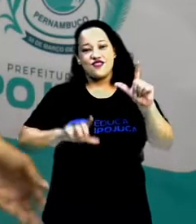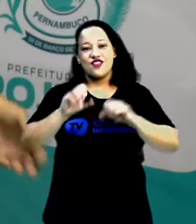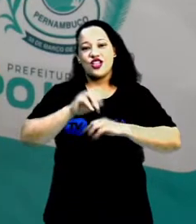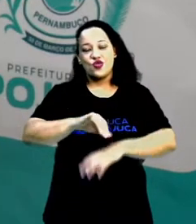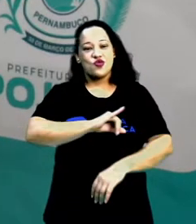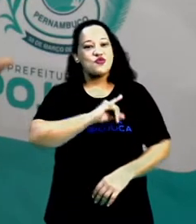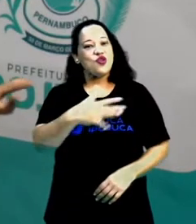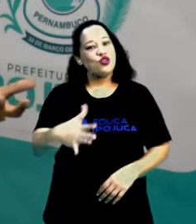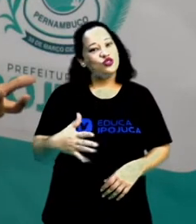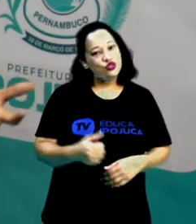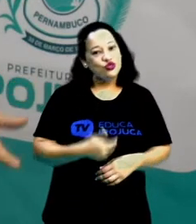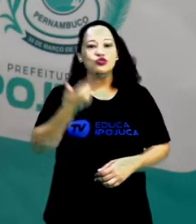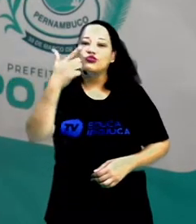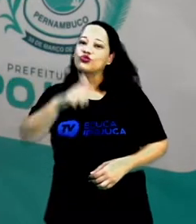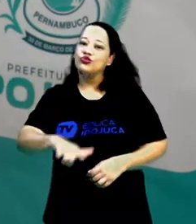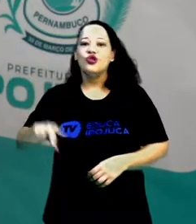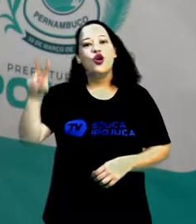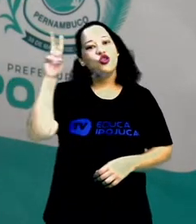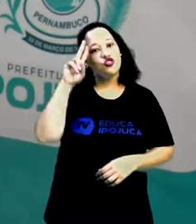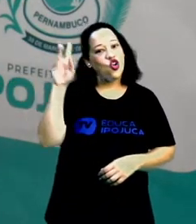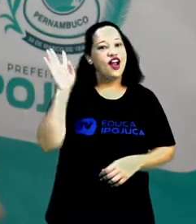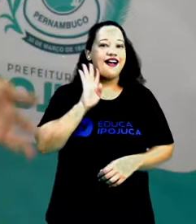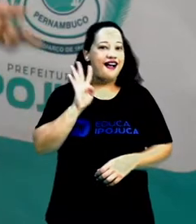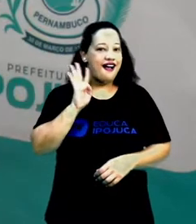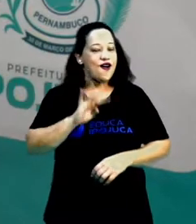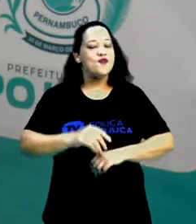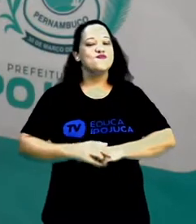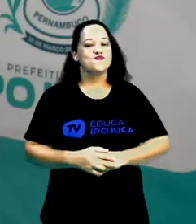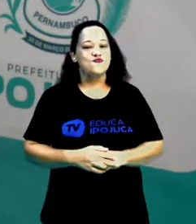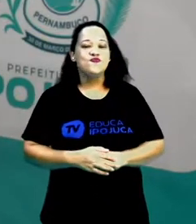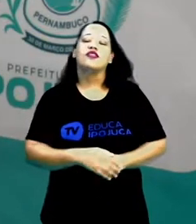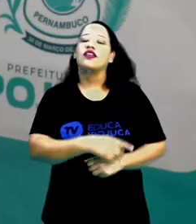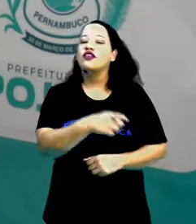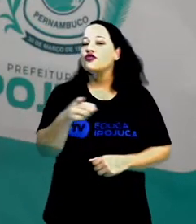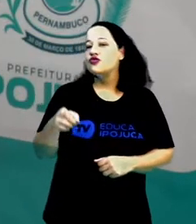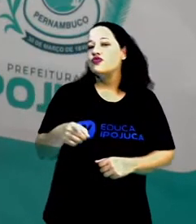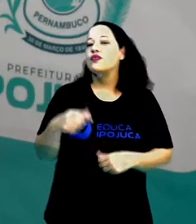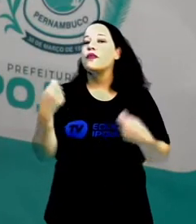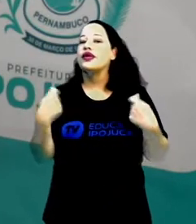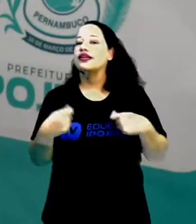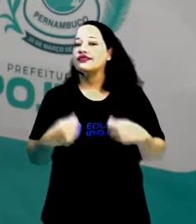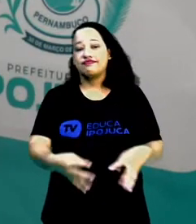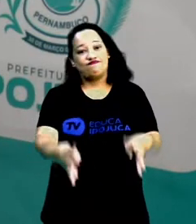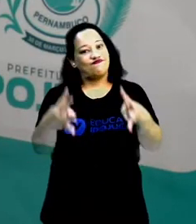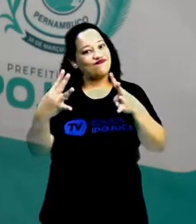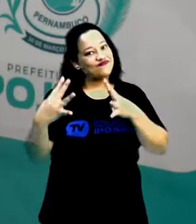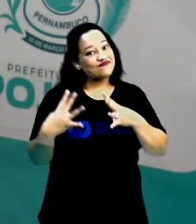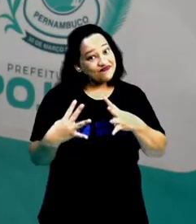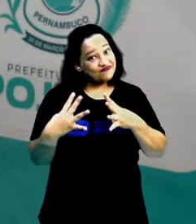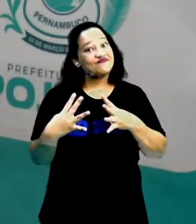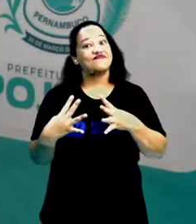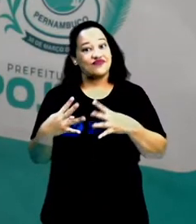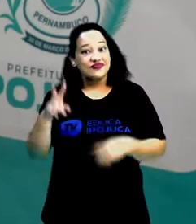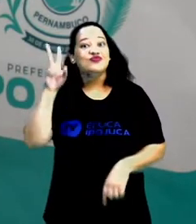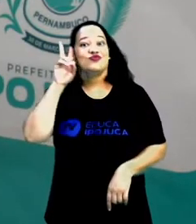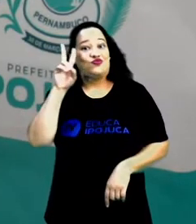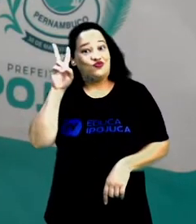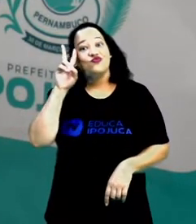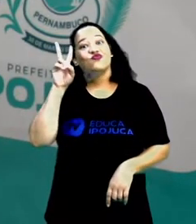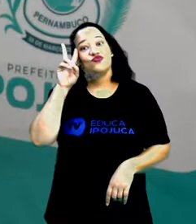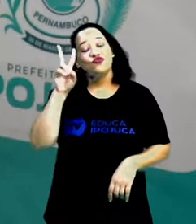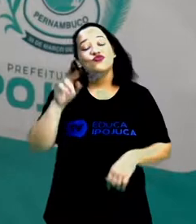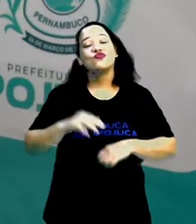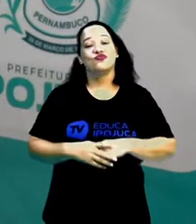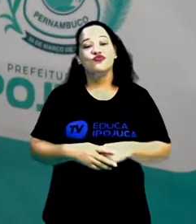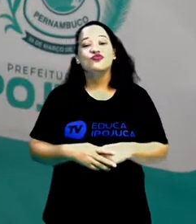Ipojuca, com mais uma historinha bem legal. Agora você tem que prestar atenção à nossa